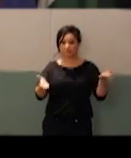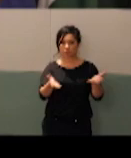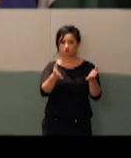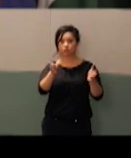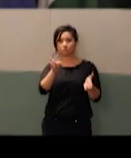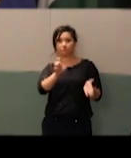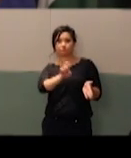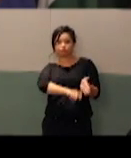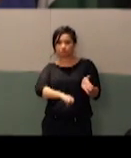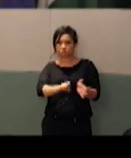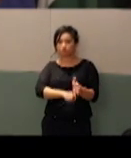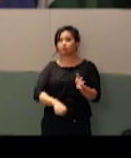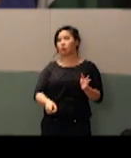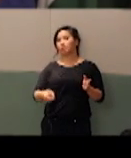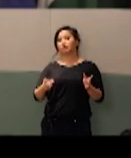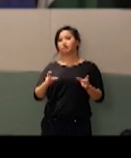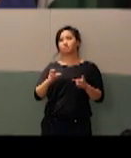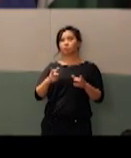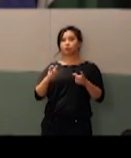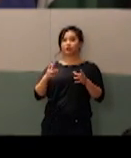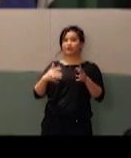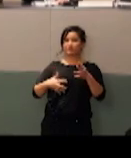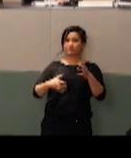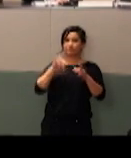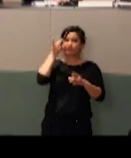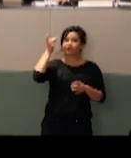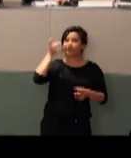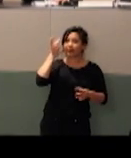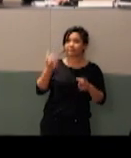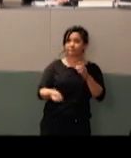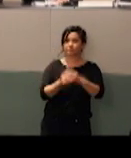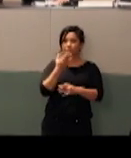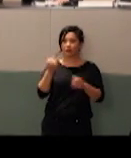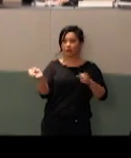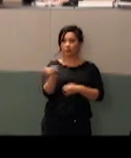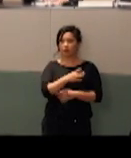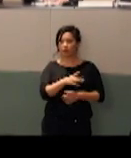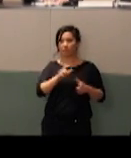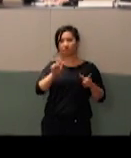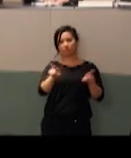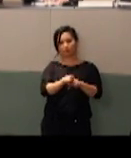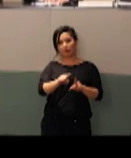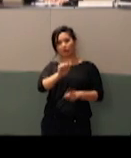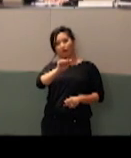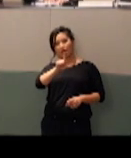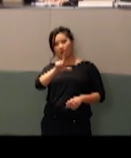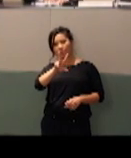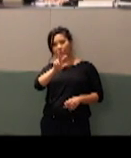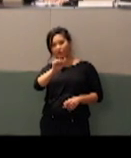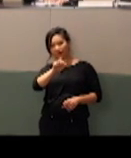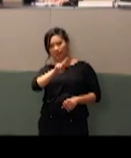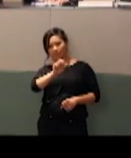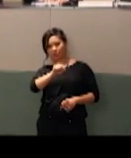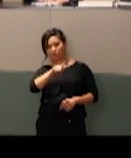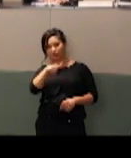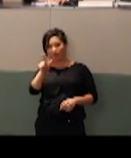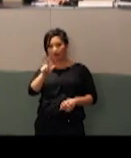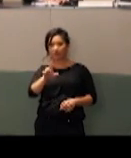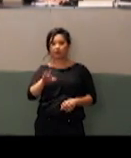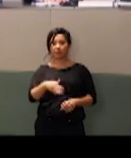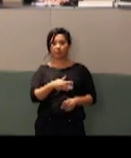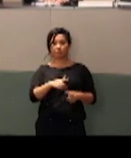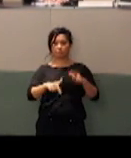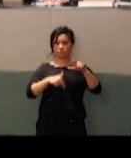licença, autorização e alvará de funcionamento? Bom, eu acho que o primeiro ponto, e que já foi abordado